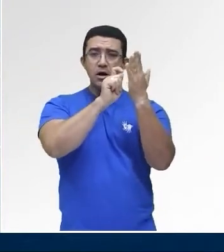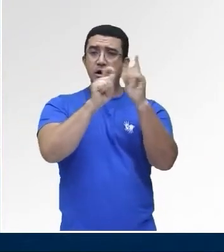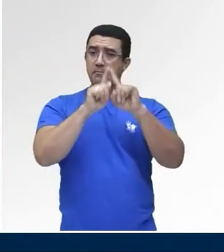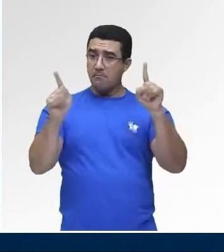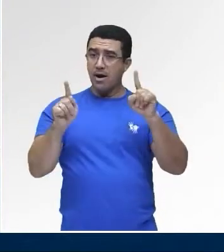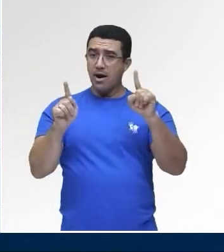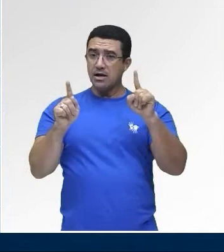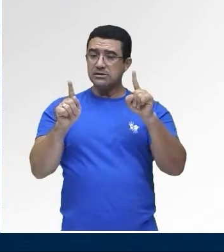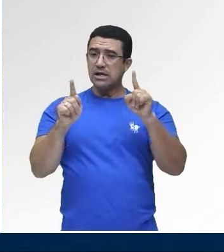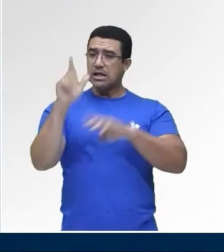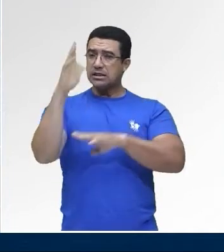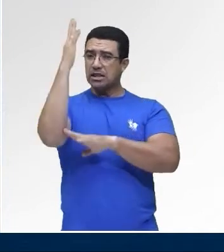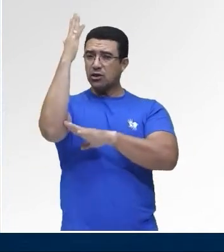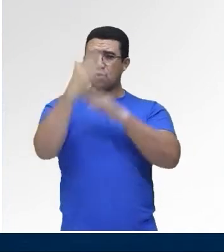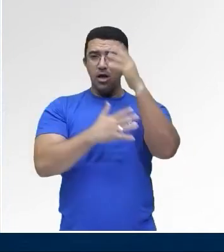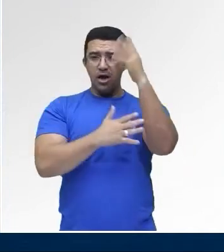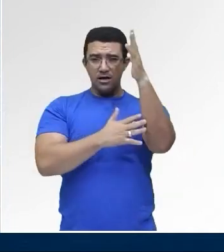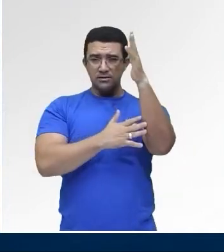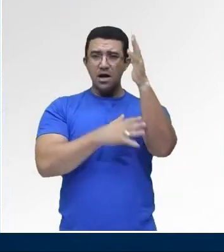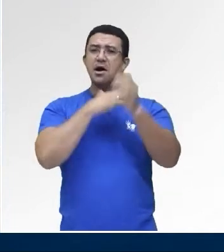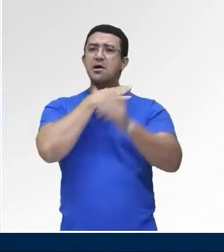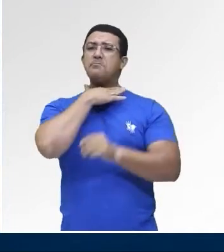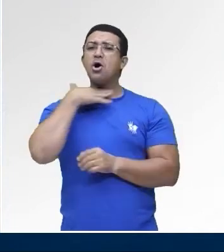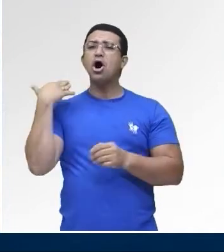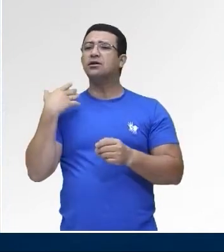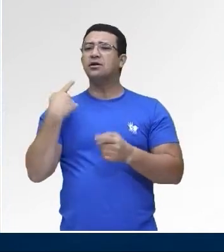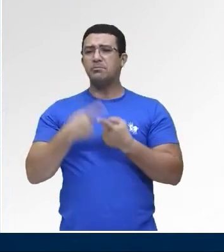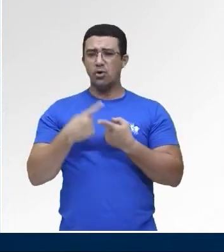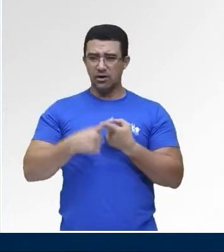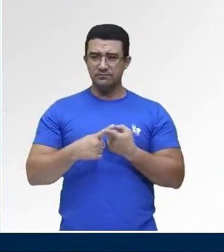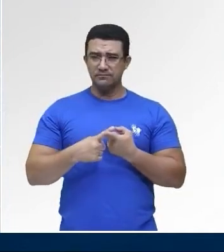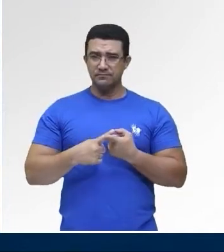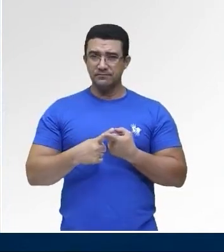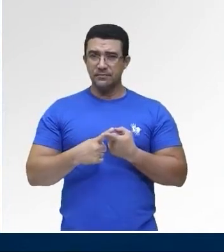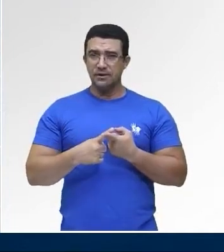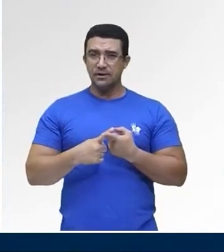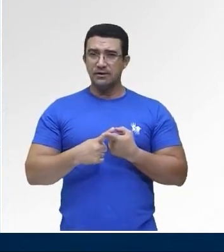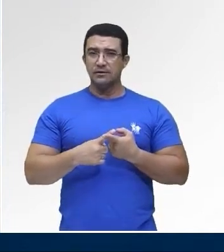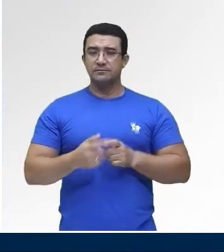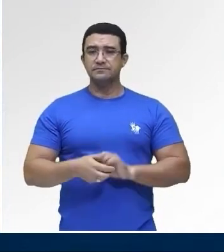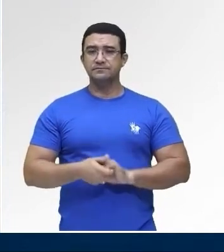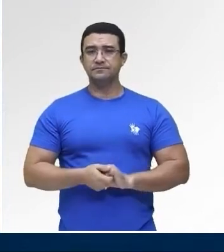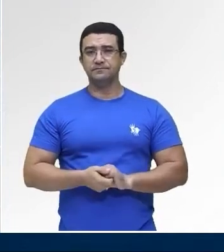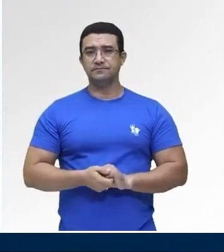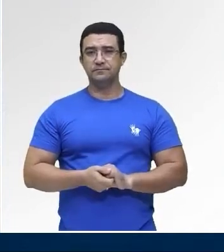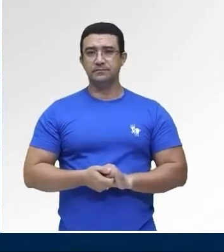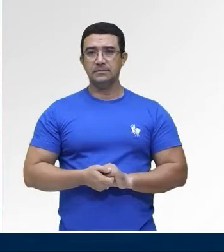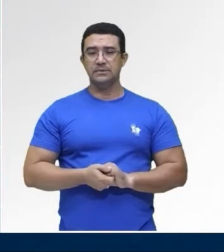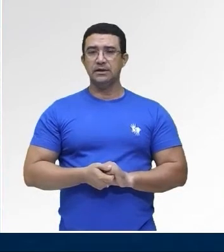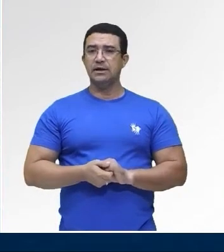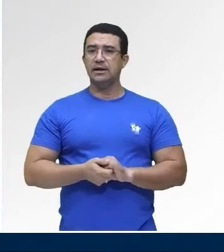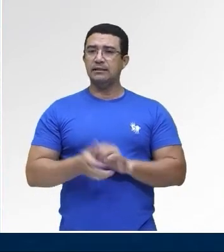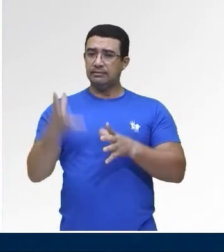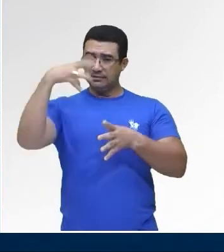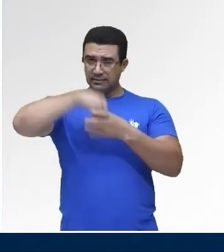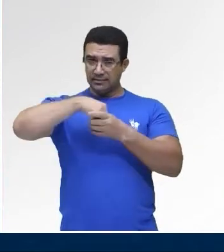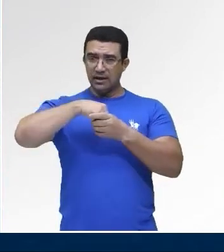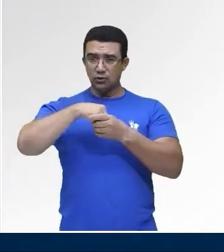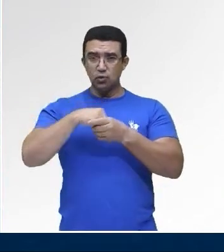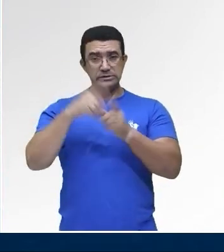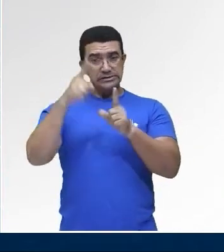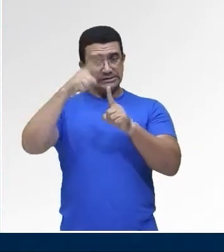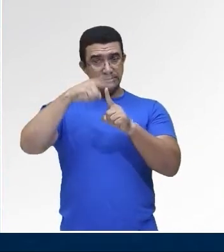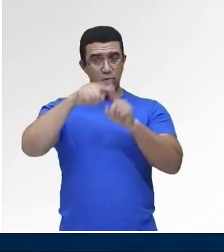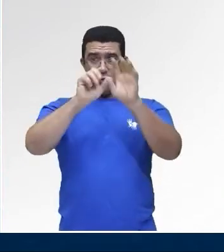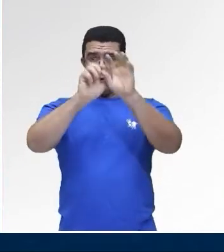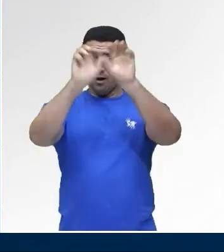arte ele é classificado com esse nome. E dentro desse mesmo tipo de arte, nós vamos